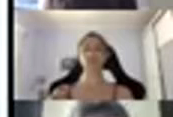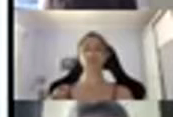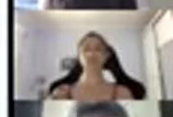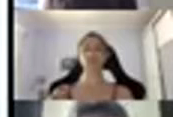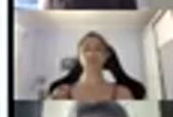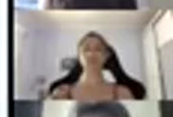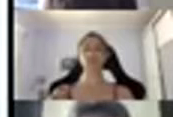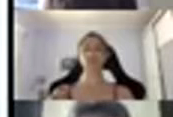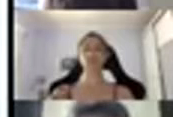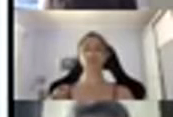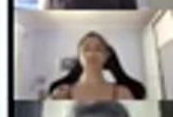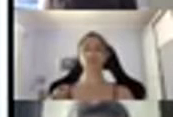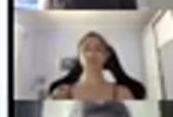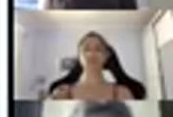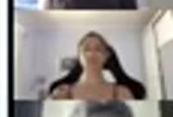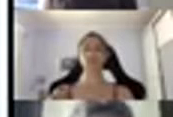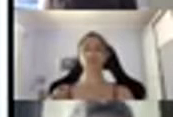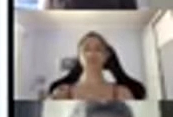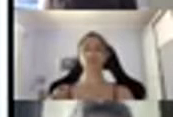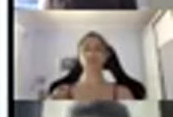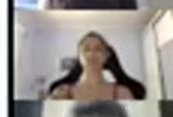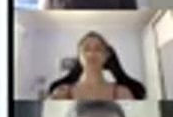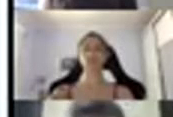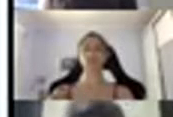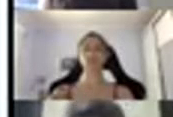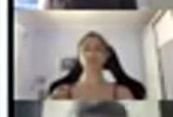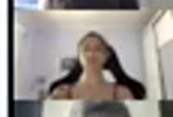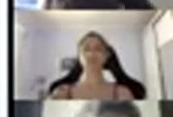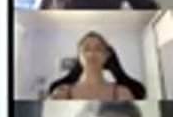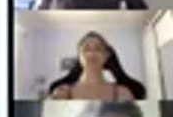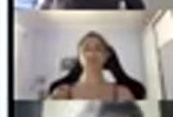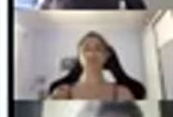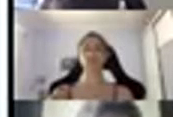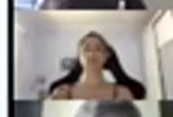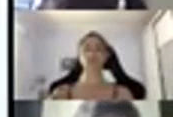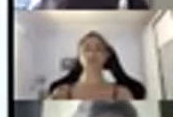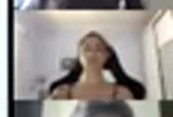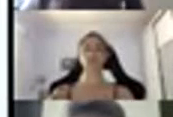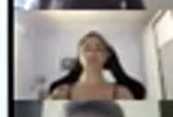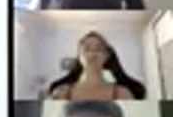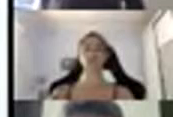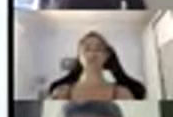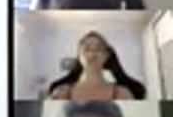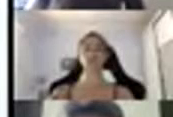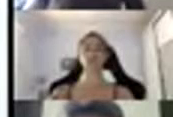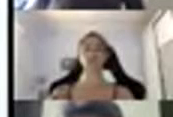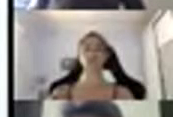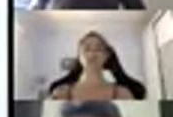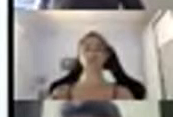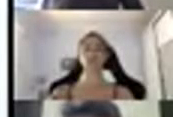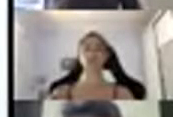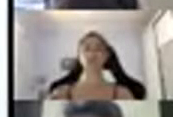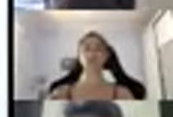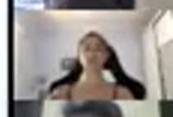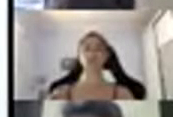aumentou de 2,6 no fim da semana anterior no início da semana anterior, desculpa, para 4,8 agora. Então,